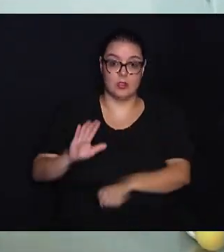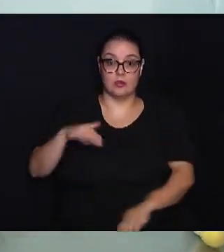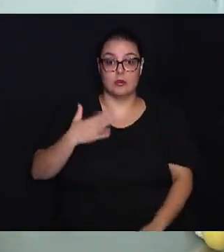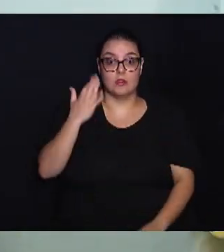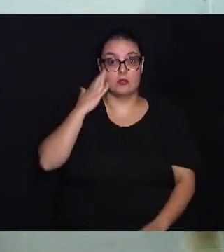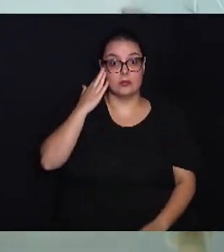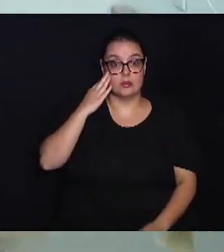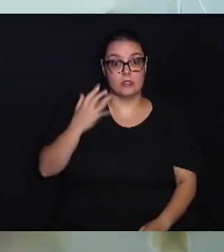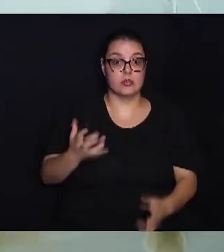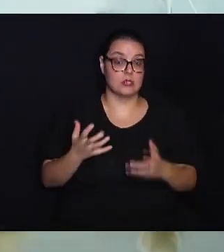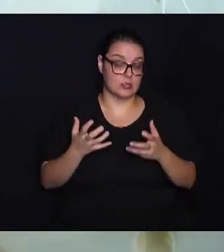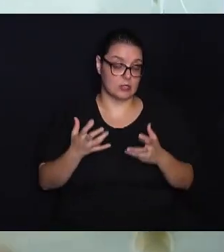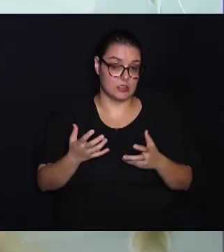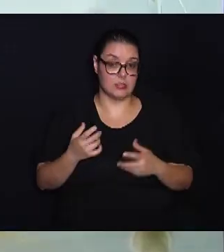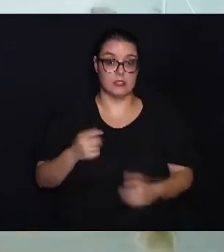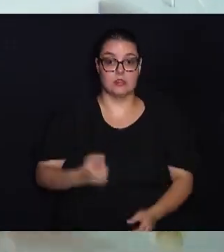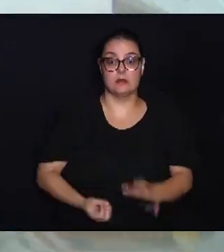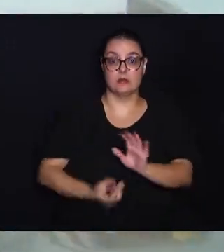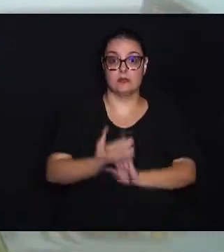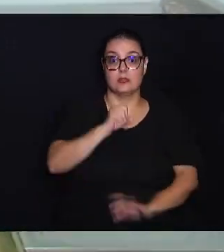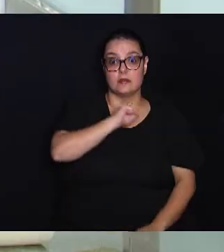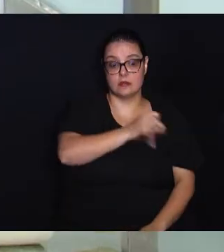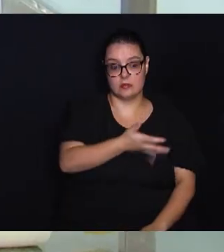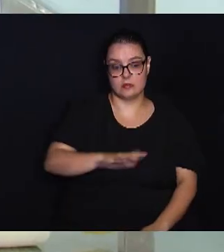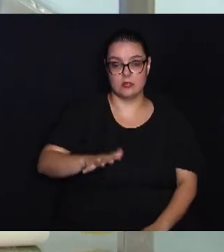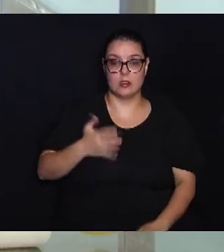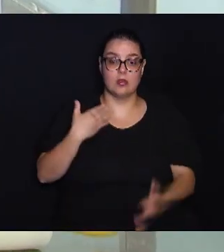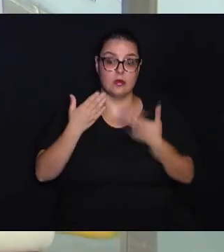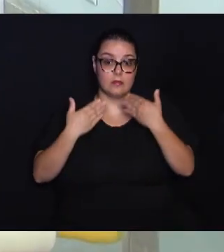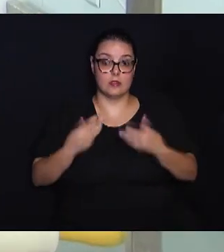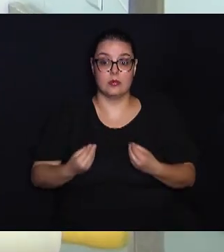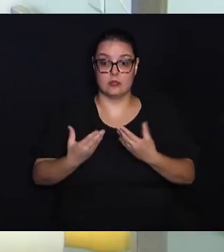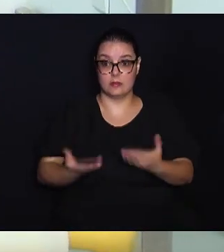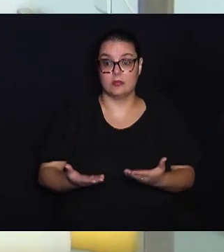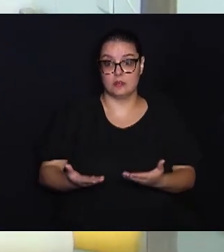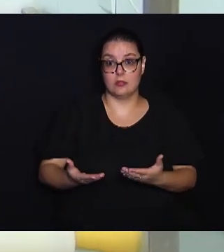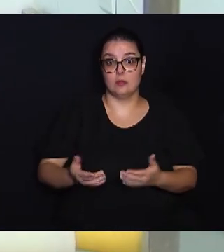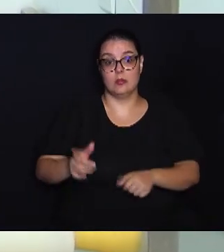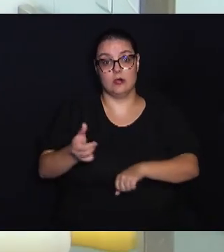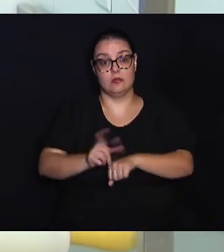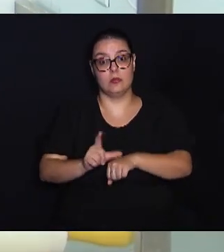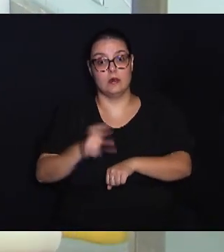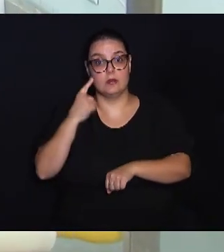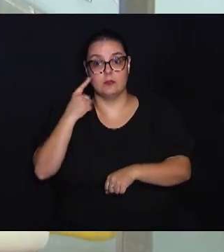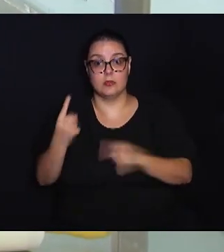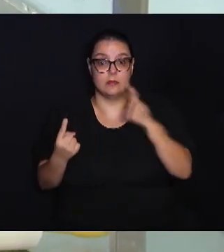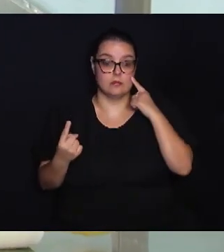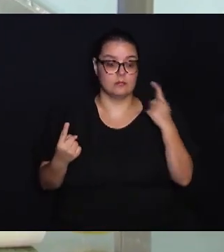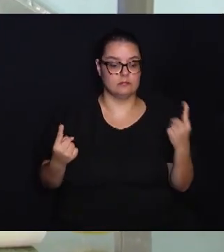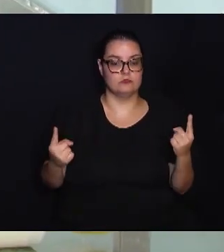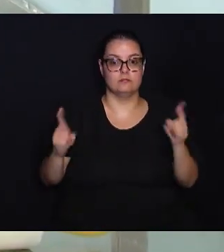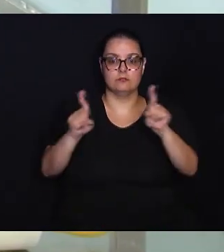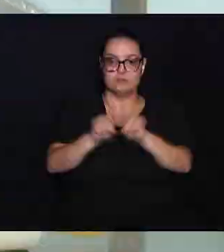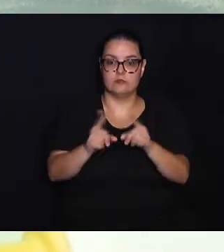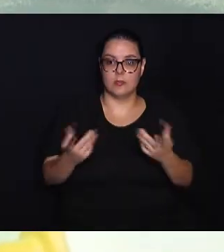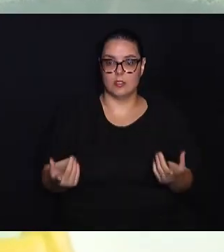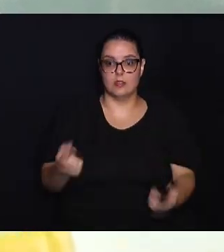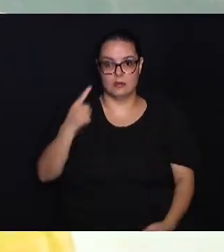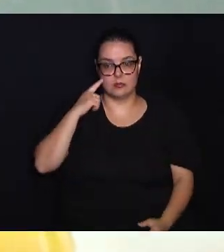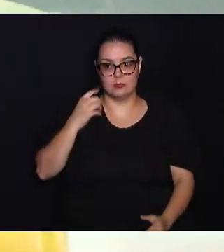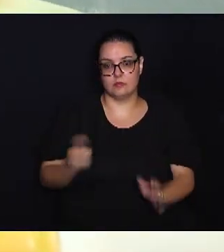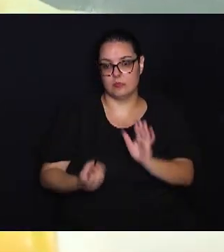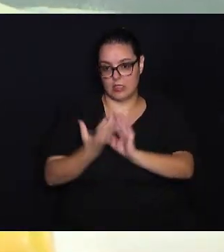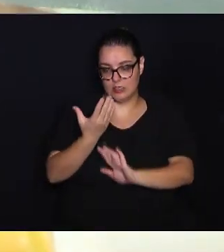duas lojas quando ele ficou sabendo que a gente tinha intenção de montar em Santos a gente conversou ele ofereceu a loja e chegamos ao denominador comum e